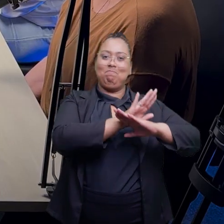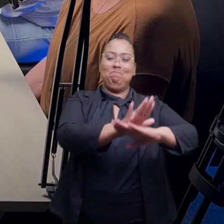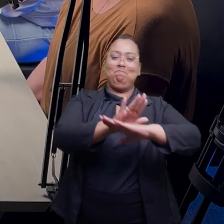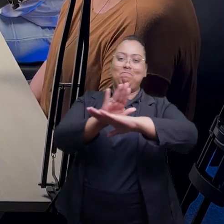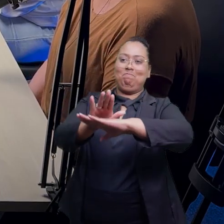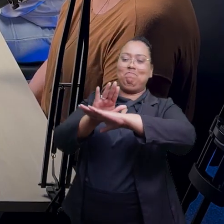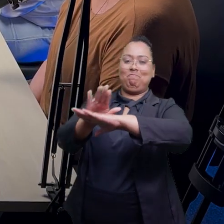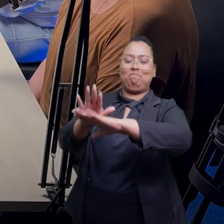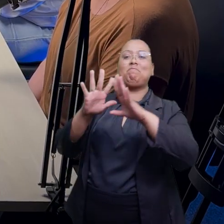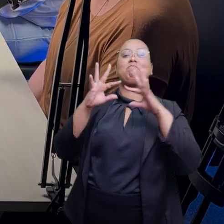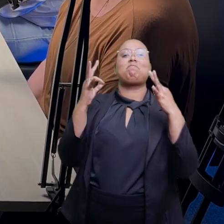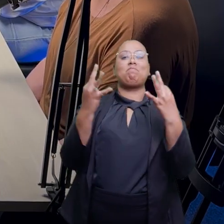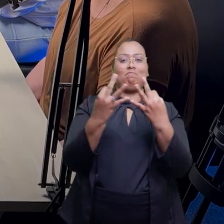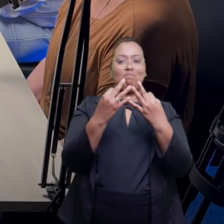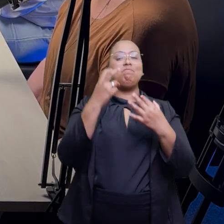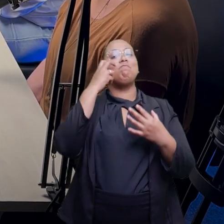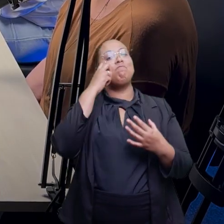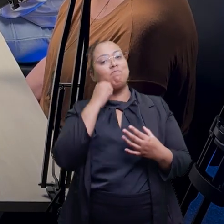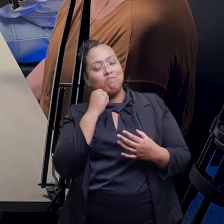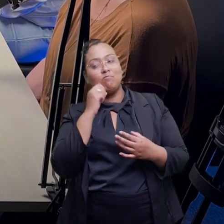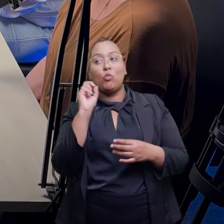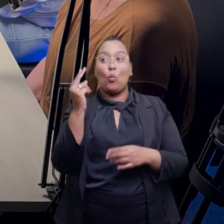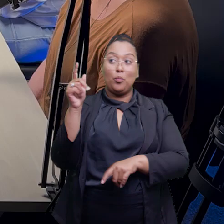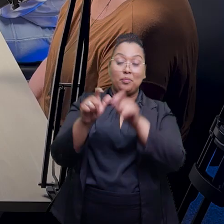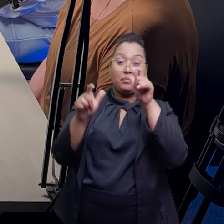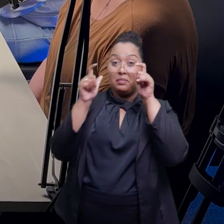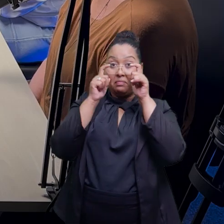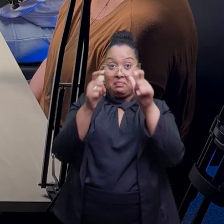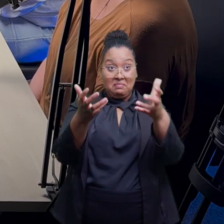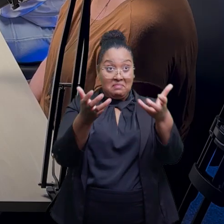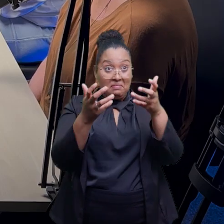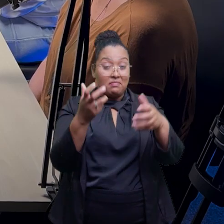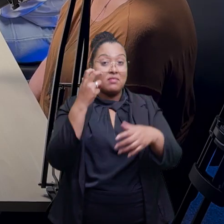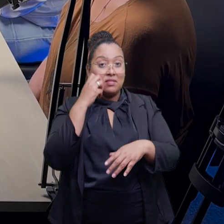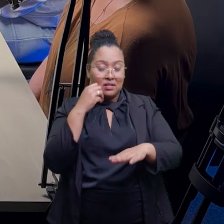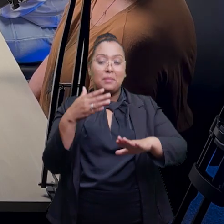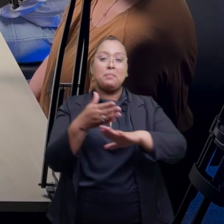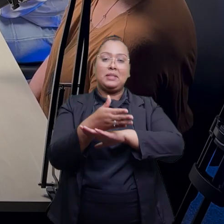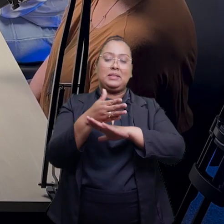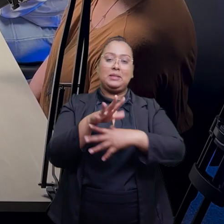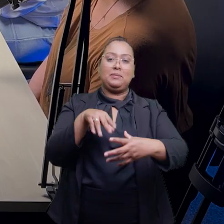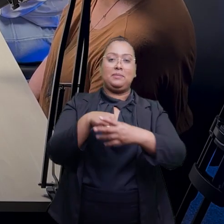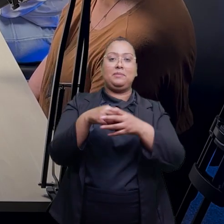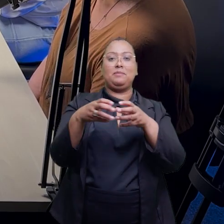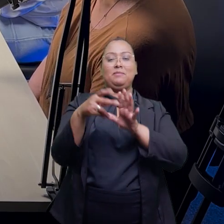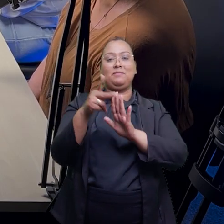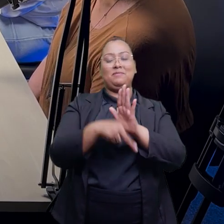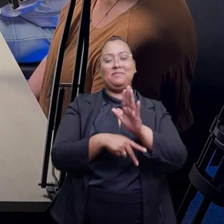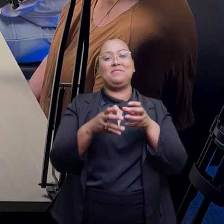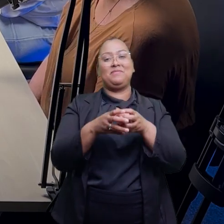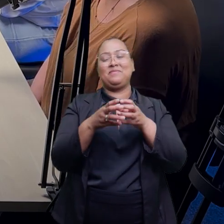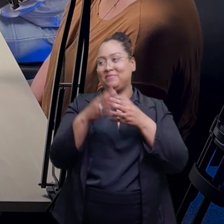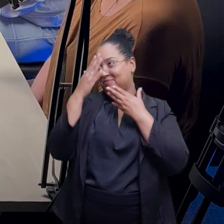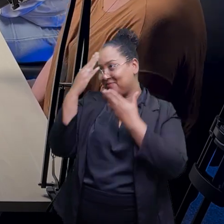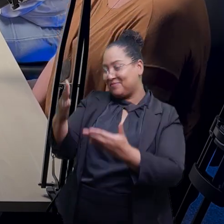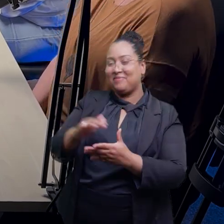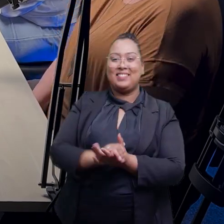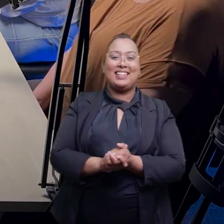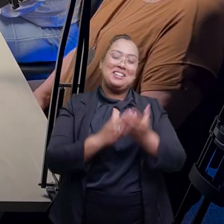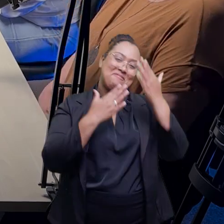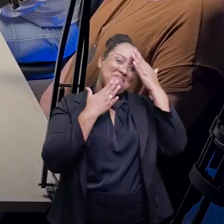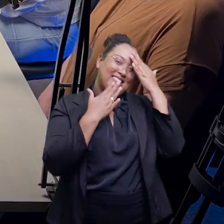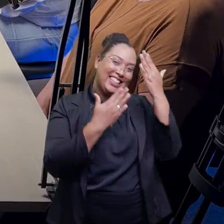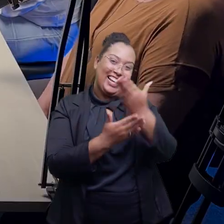ajudar as famílias por adoção, interessadas em adotarem, participarem do Conviver. Obrigada. Muito